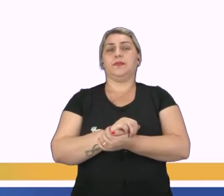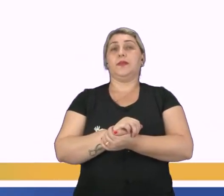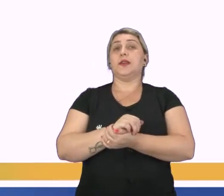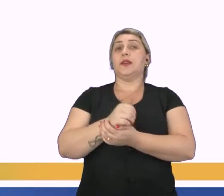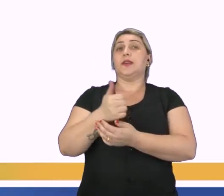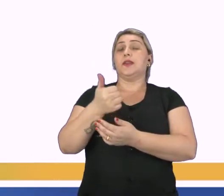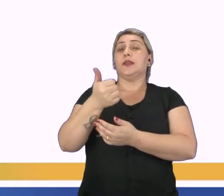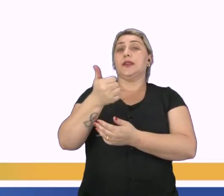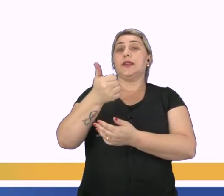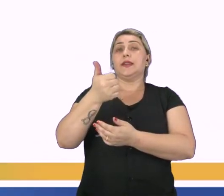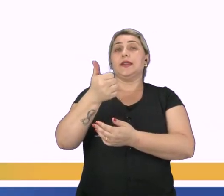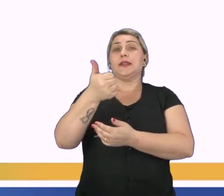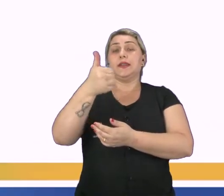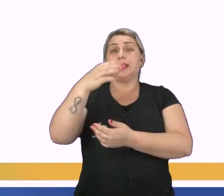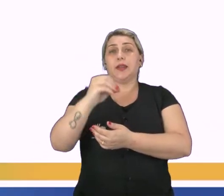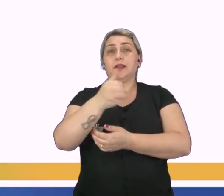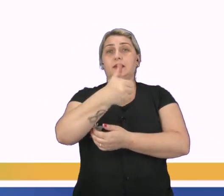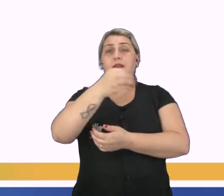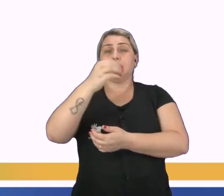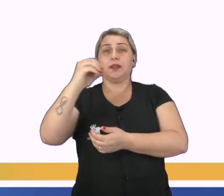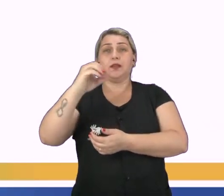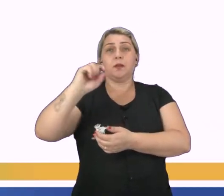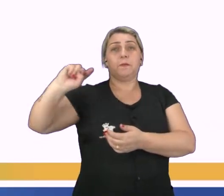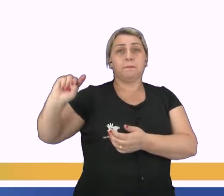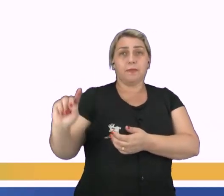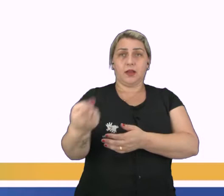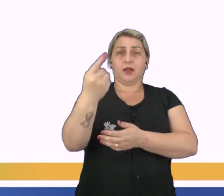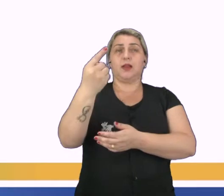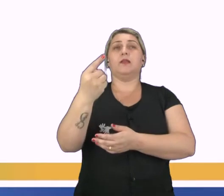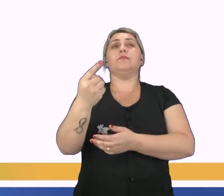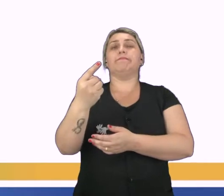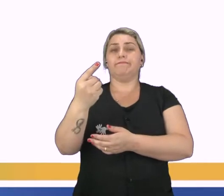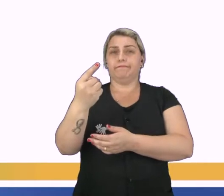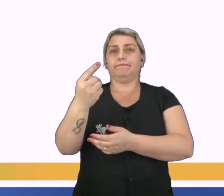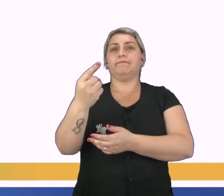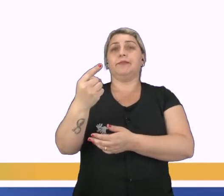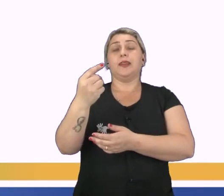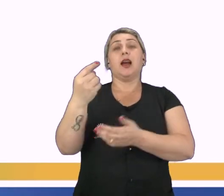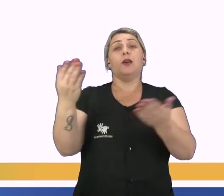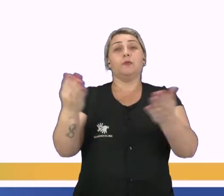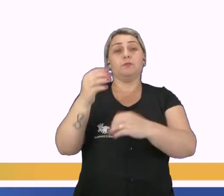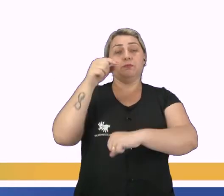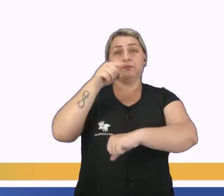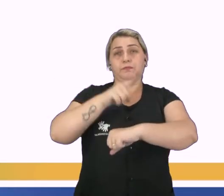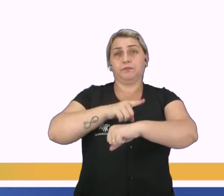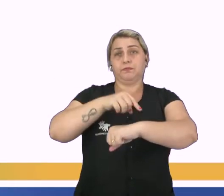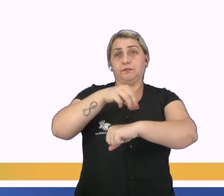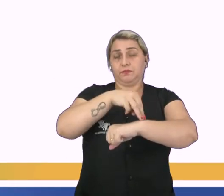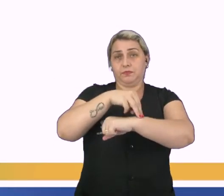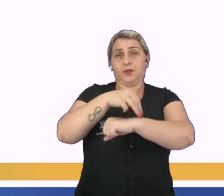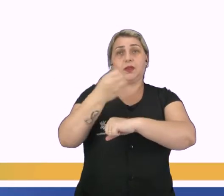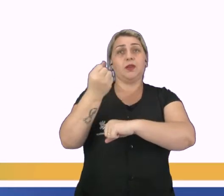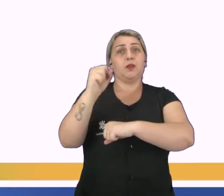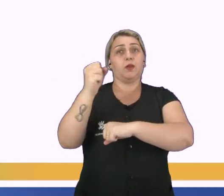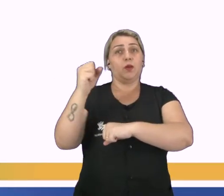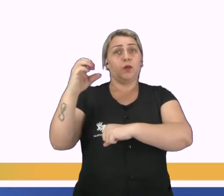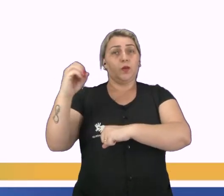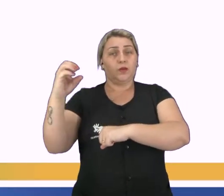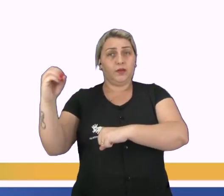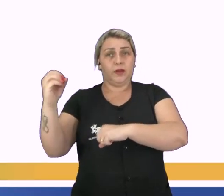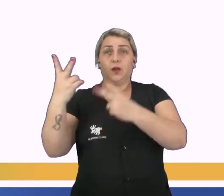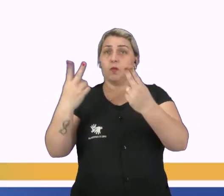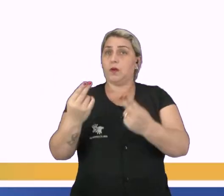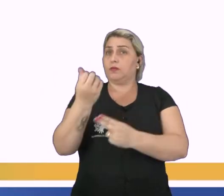de décimo, centésimo e milésimo. Então, ele ocupa aí, o valor dele nesse momento é de 800,